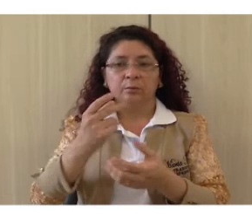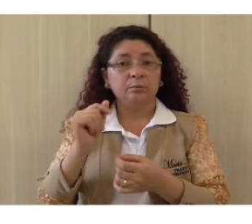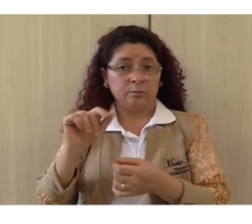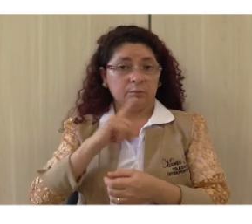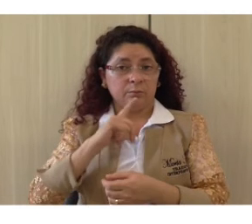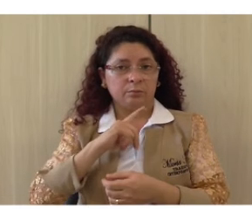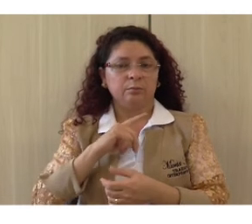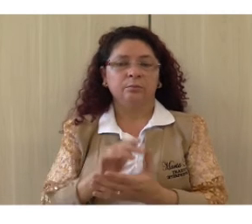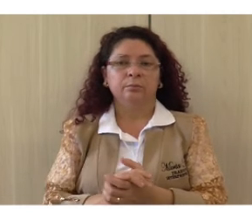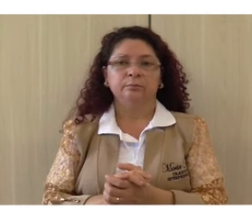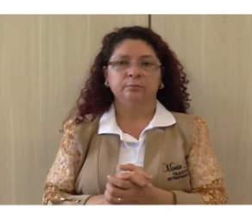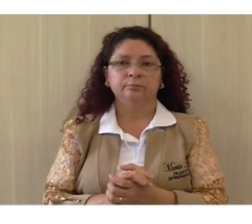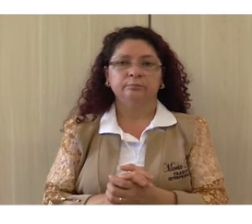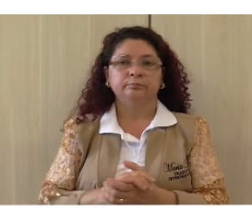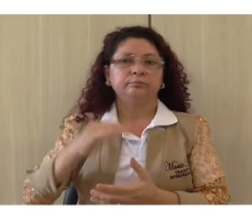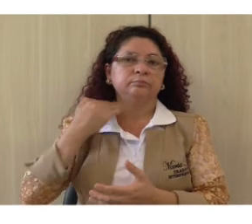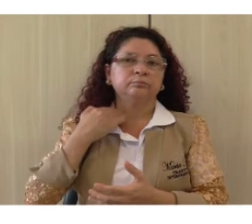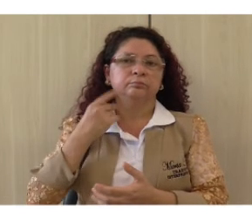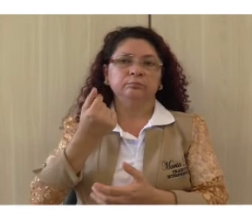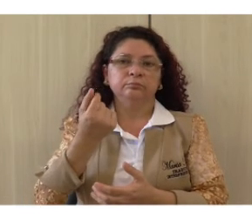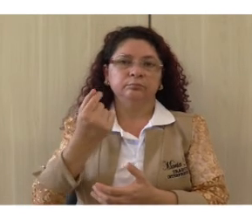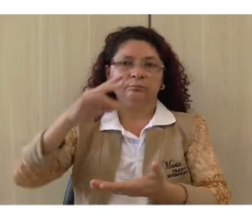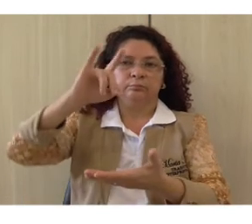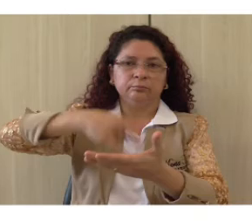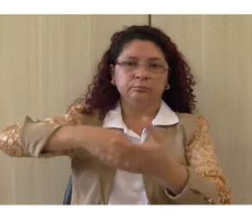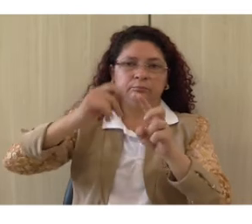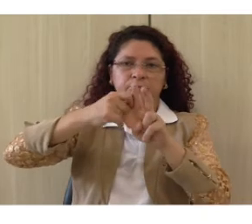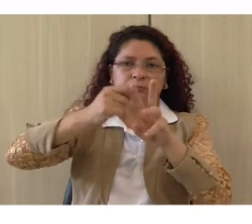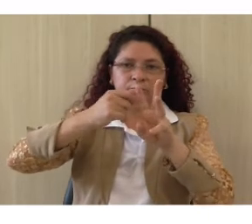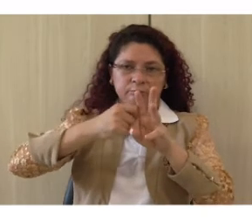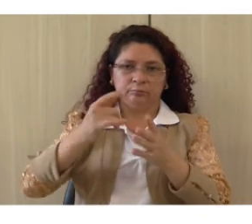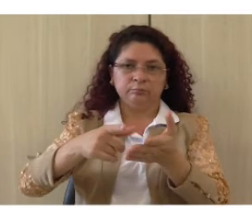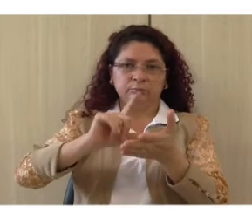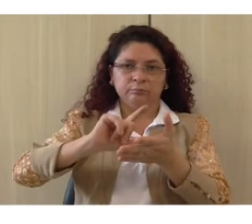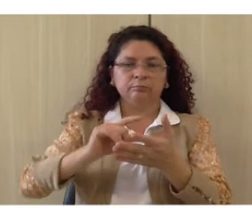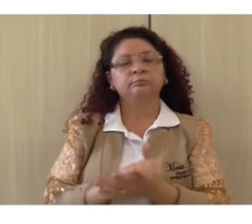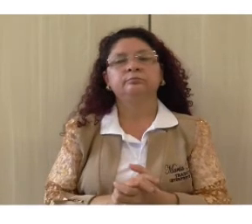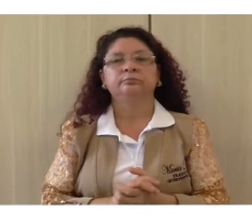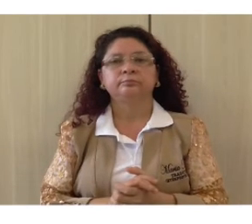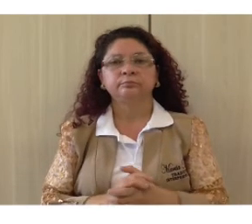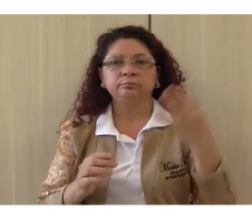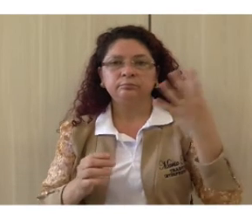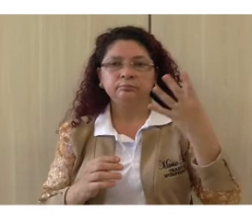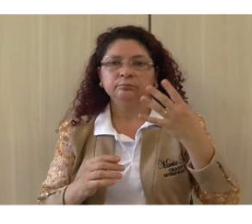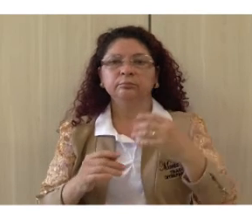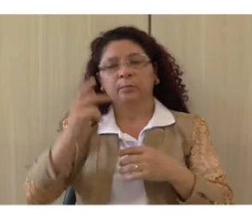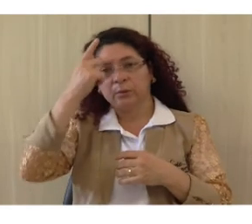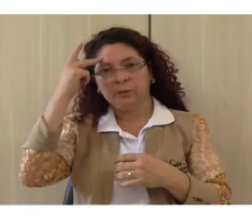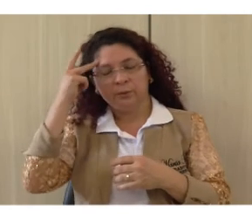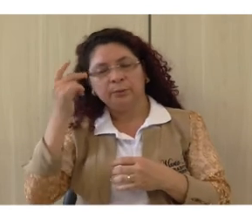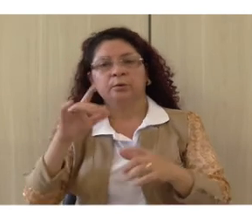houver. C. Extratos bancários dos últimos 3 meses, pelo menos. Quarto, autônomos e